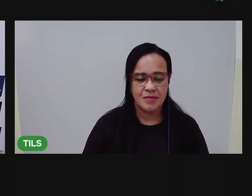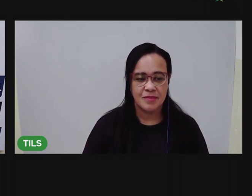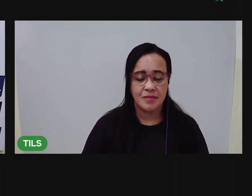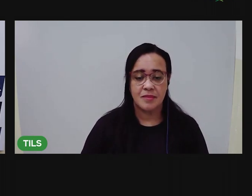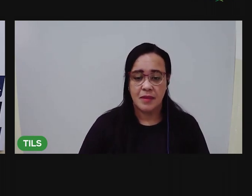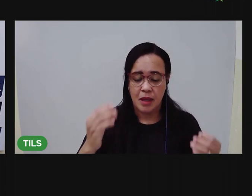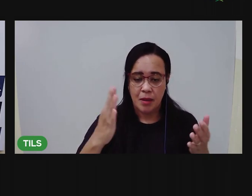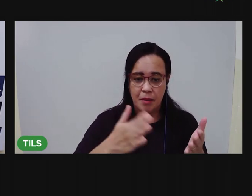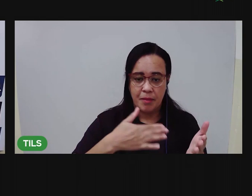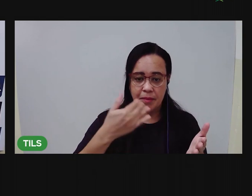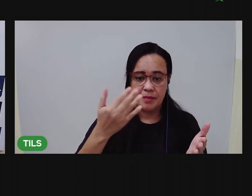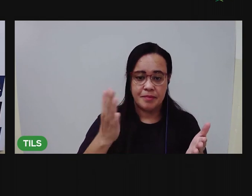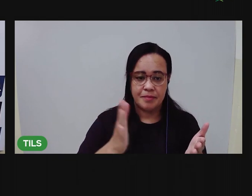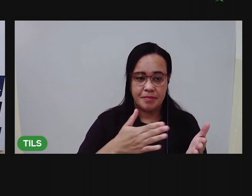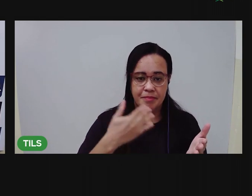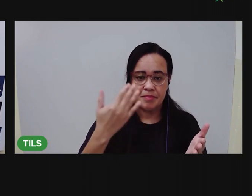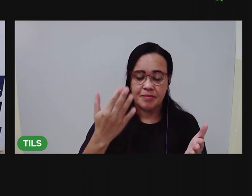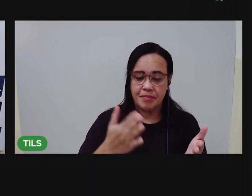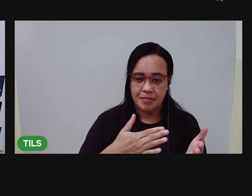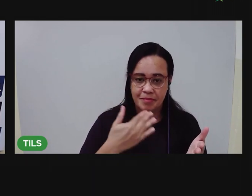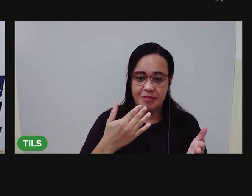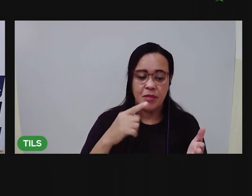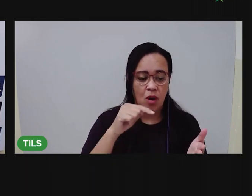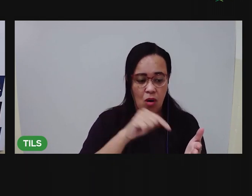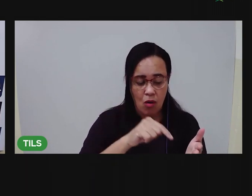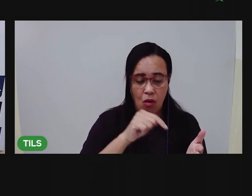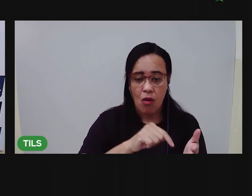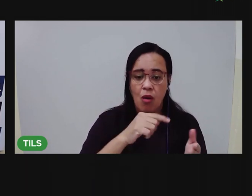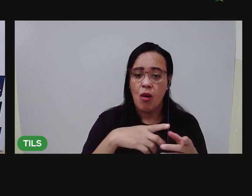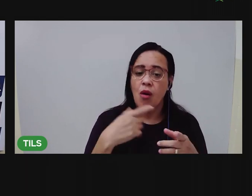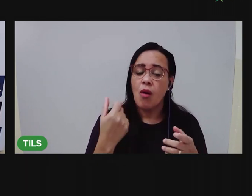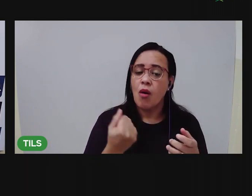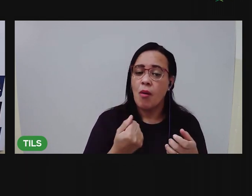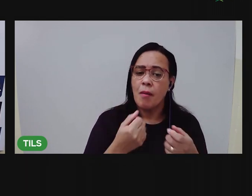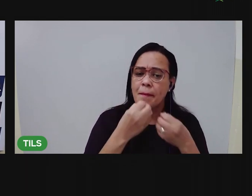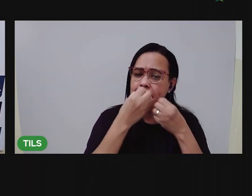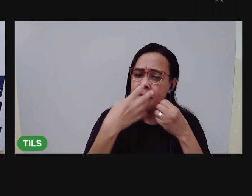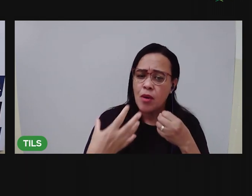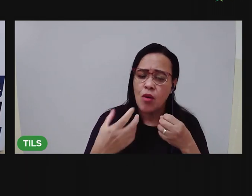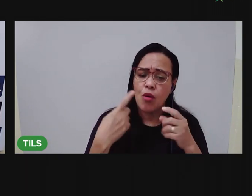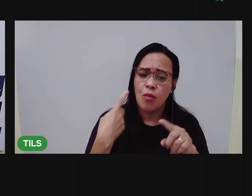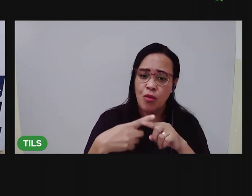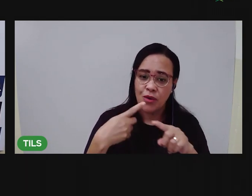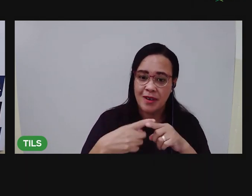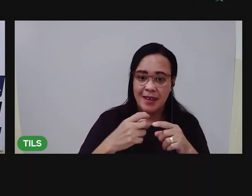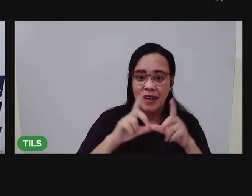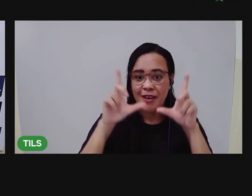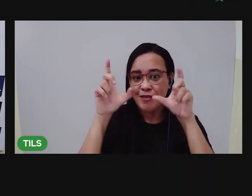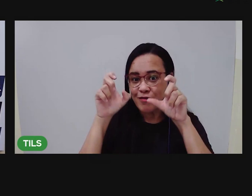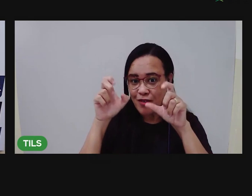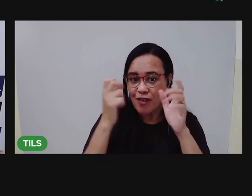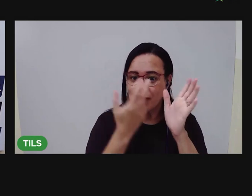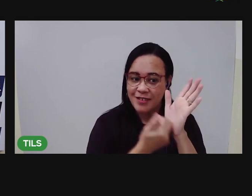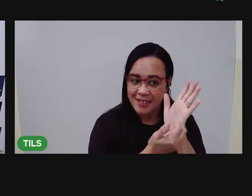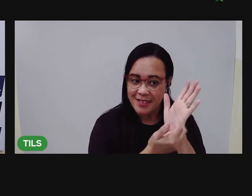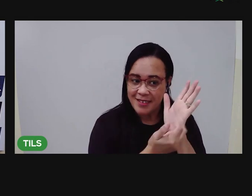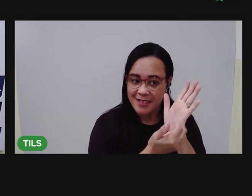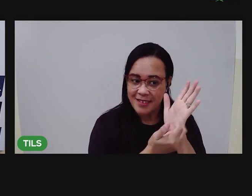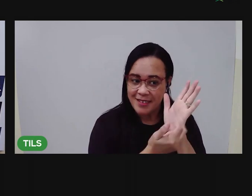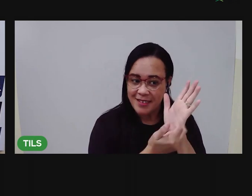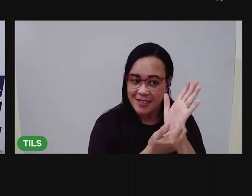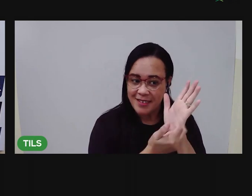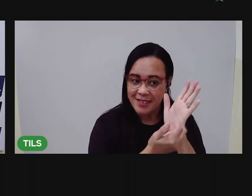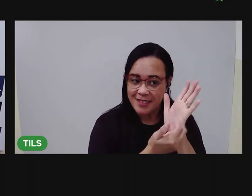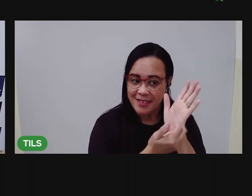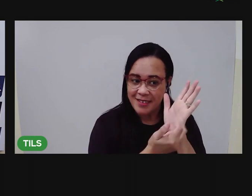As páginas. Crianças, esse livro ele tem bastante imagens. E eu vou precisar que vocês abram